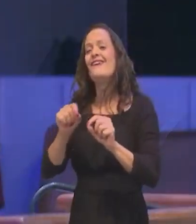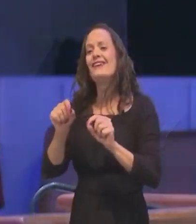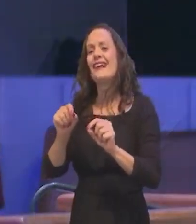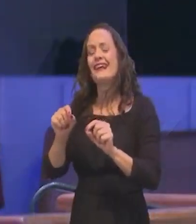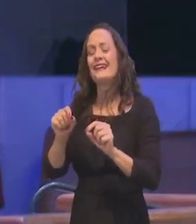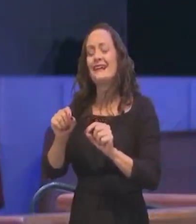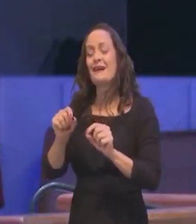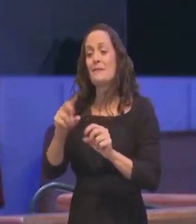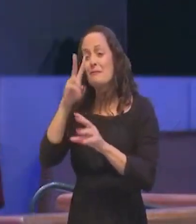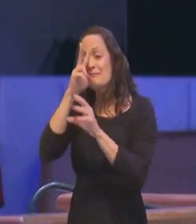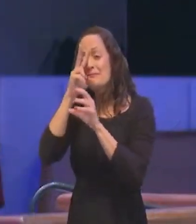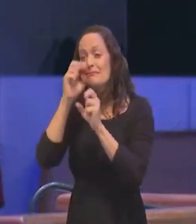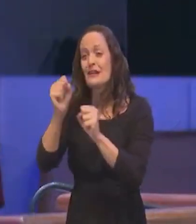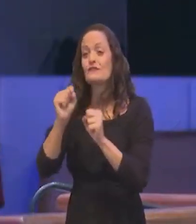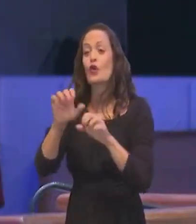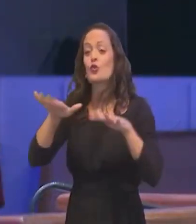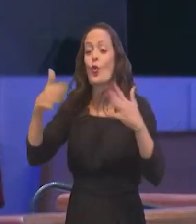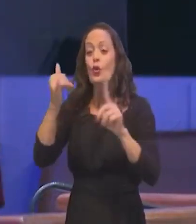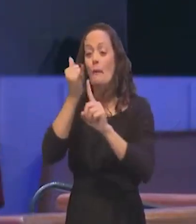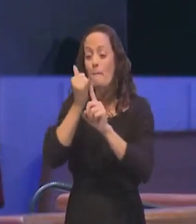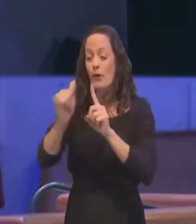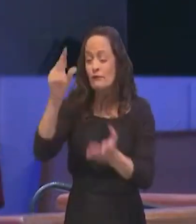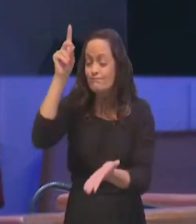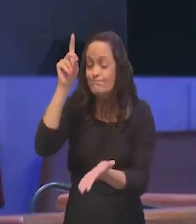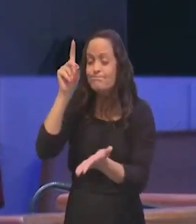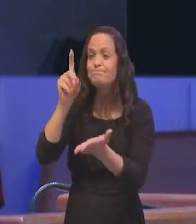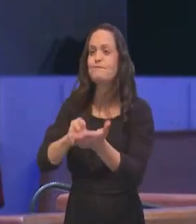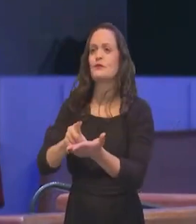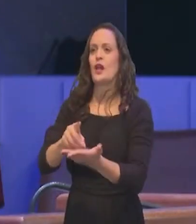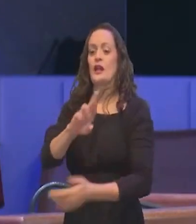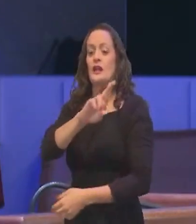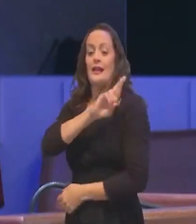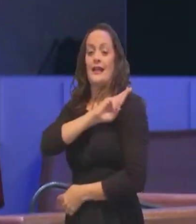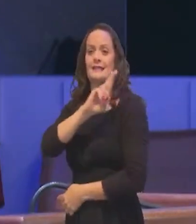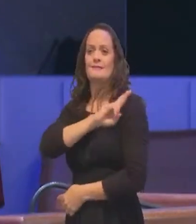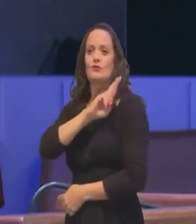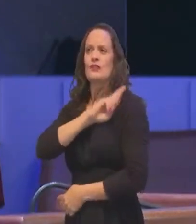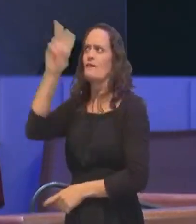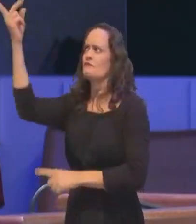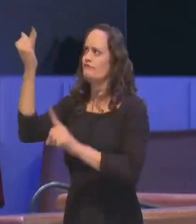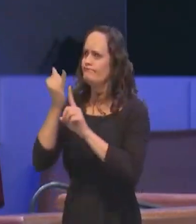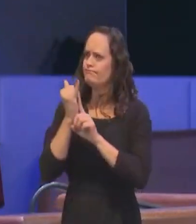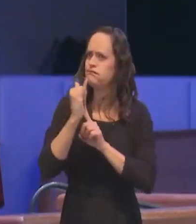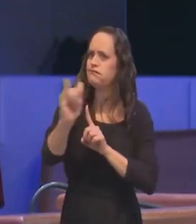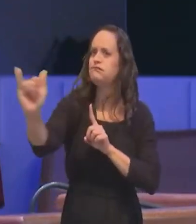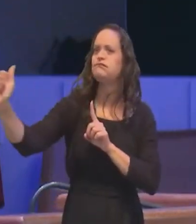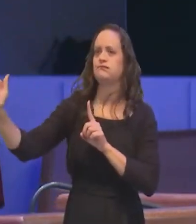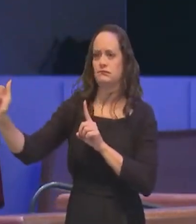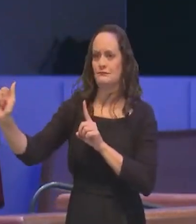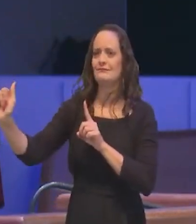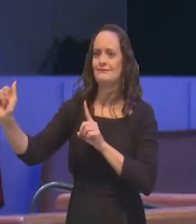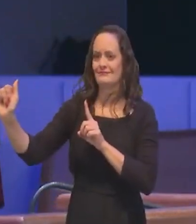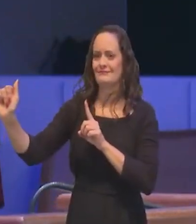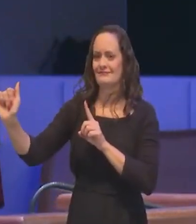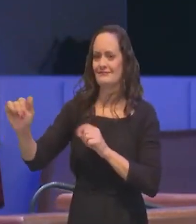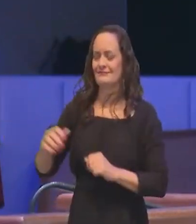contundente posteriormente, quando os profetas também serão os responsáveis pela transmissão dos oráculos de